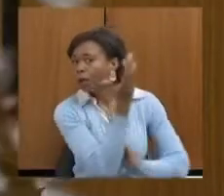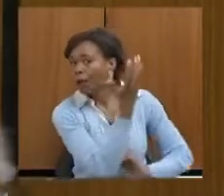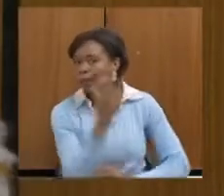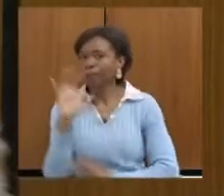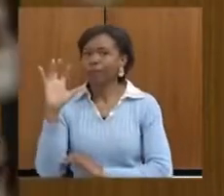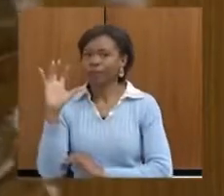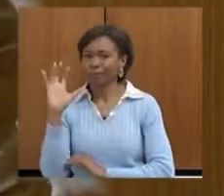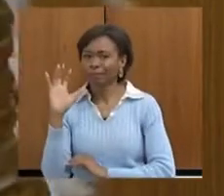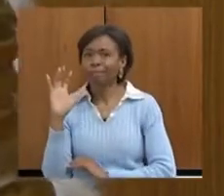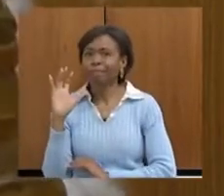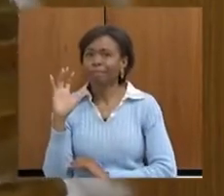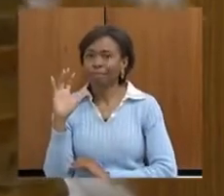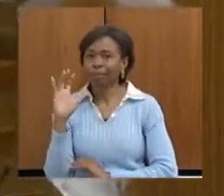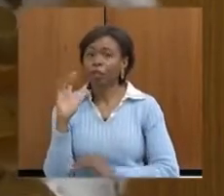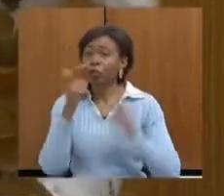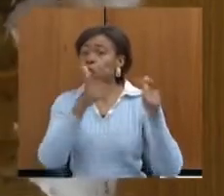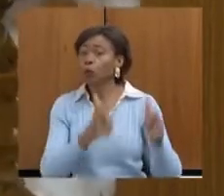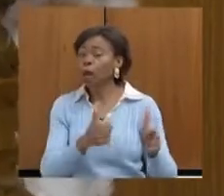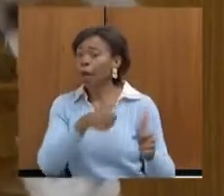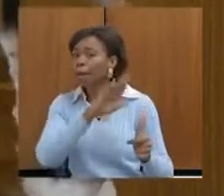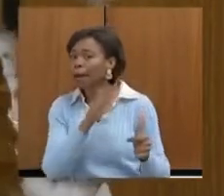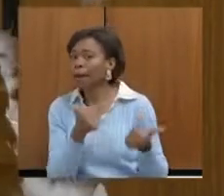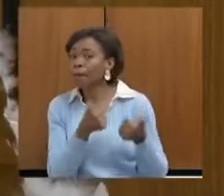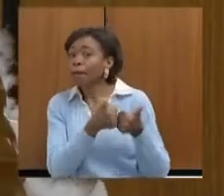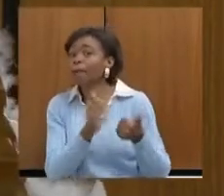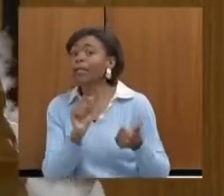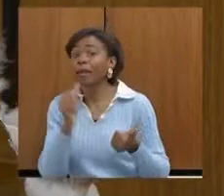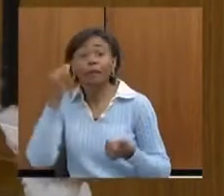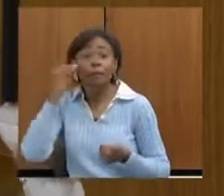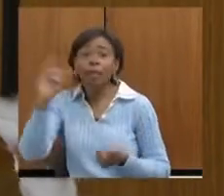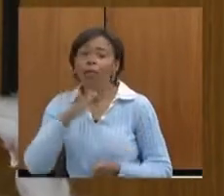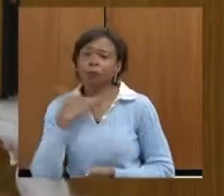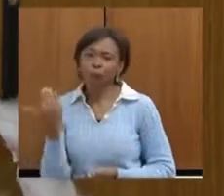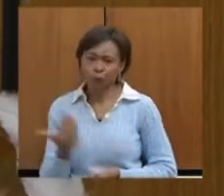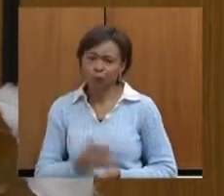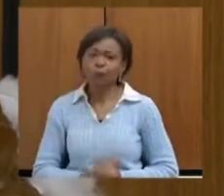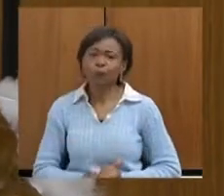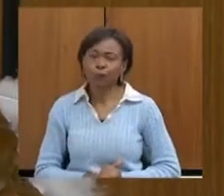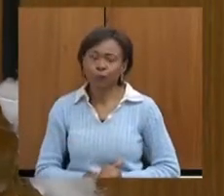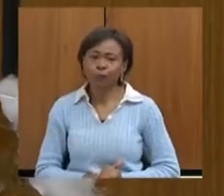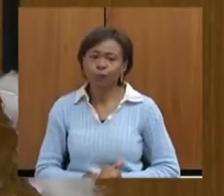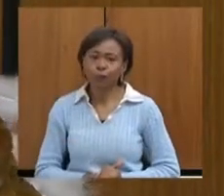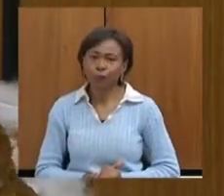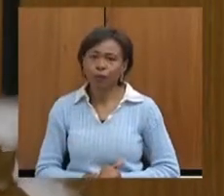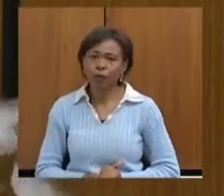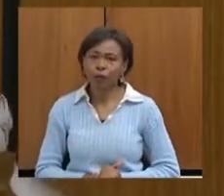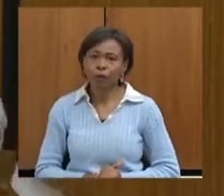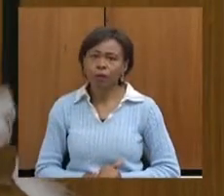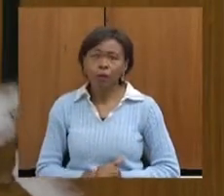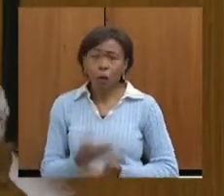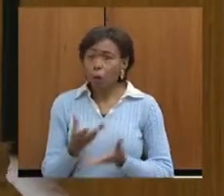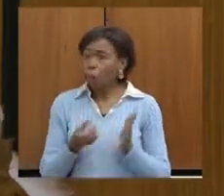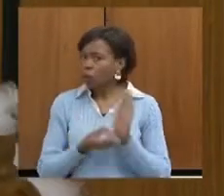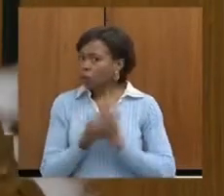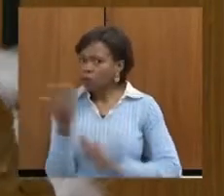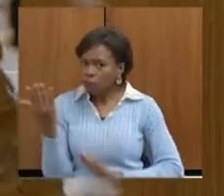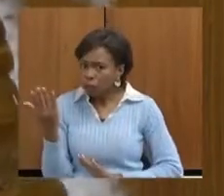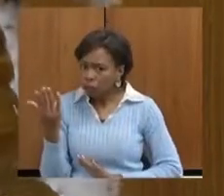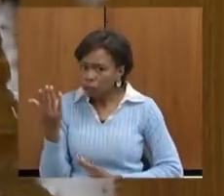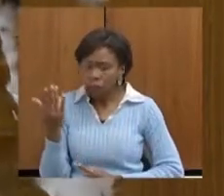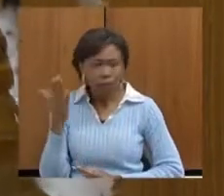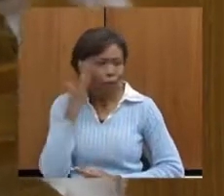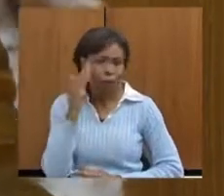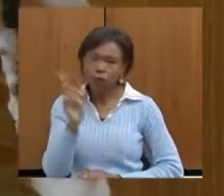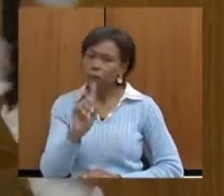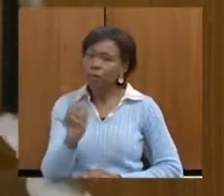mais mais mais perto né de refúgio para não morrer e incessantemente Monte não tem o conhecimento disso